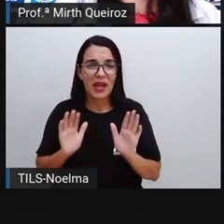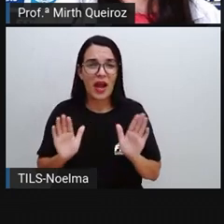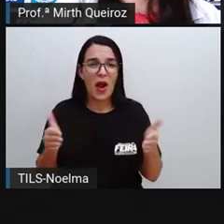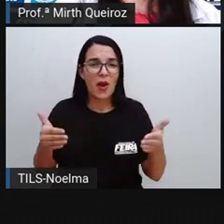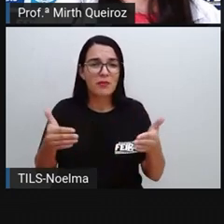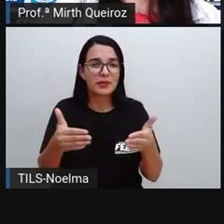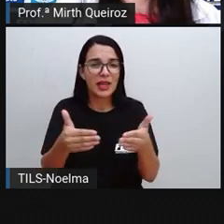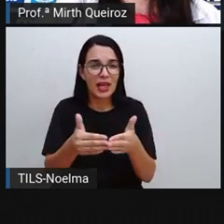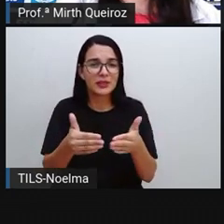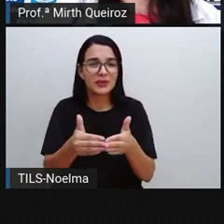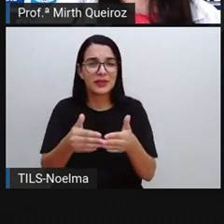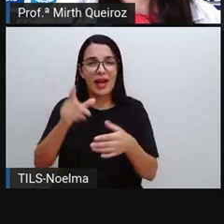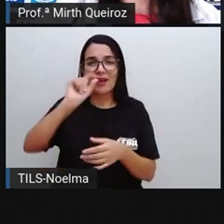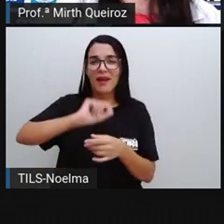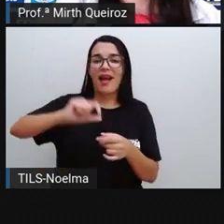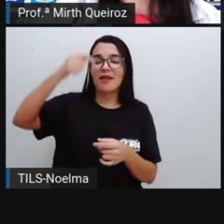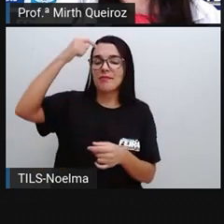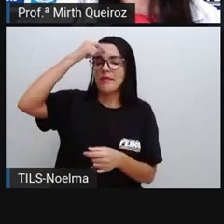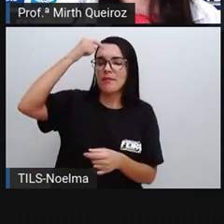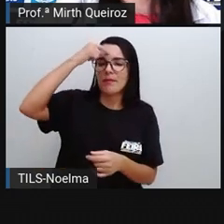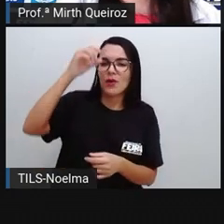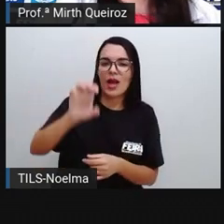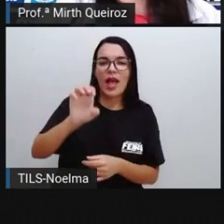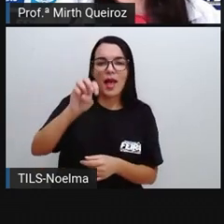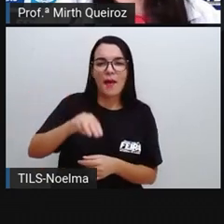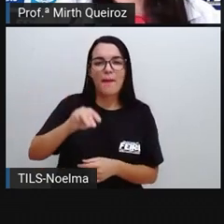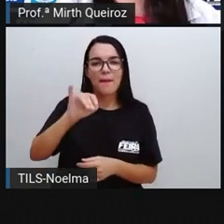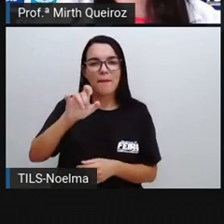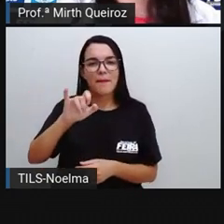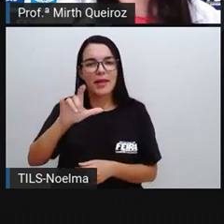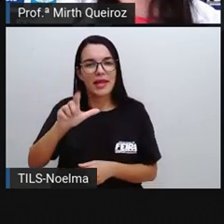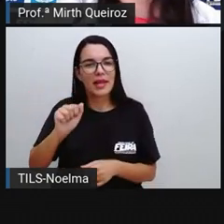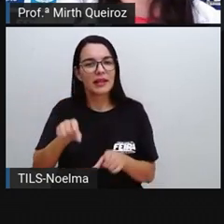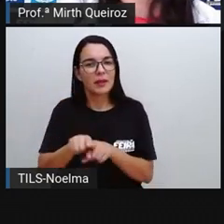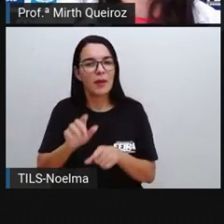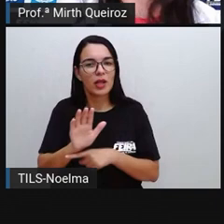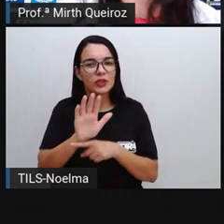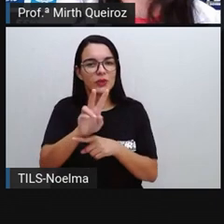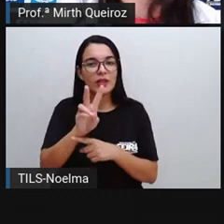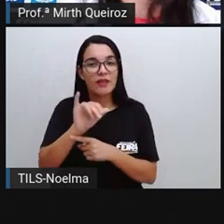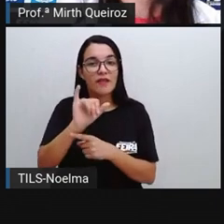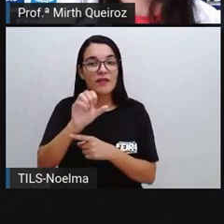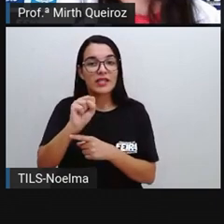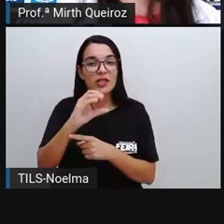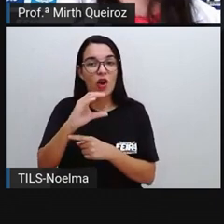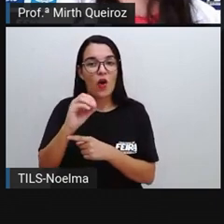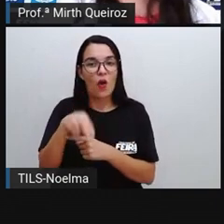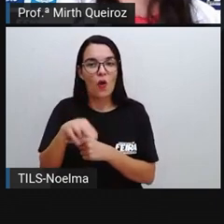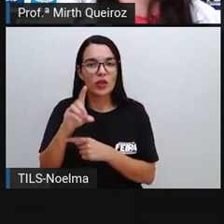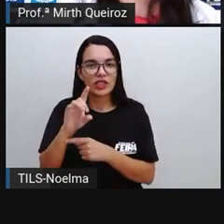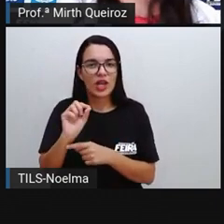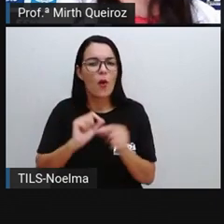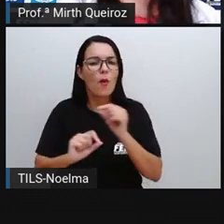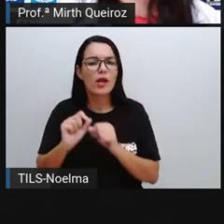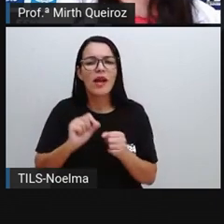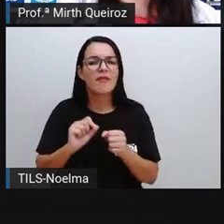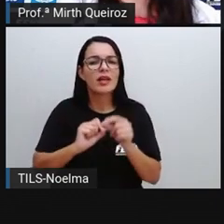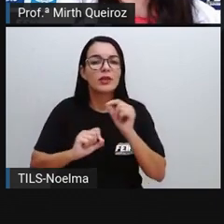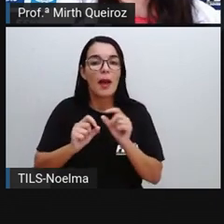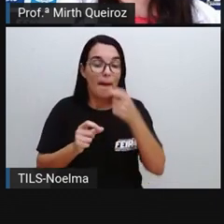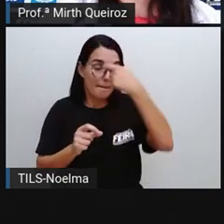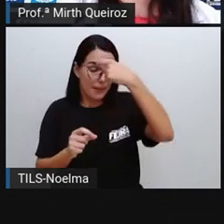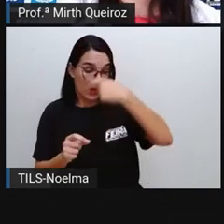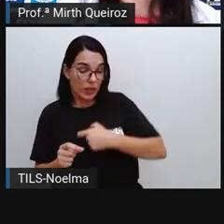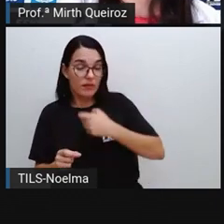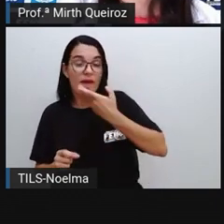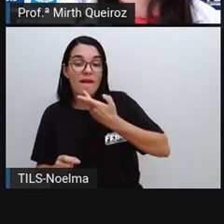Ele vai ser o objeto das memórias de Emília e também do ajudante dela, Visconde Sabugosa. O que eles fazem é uma biografia